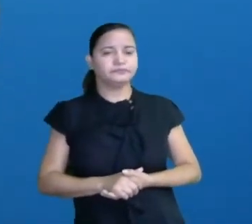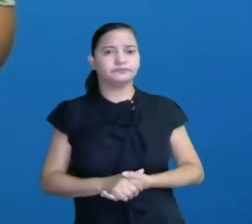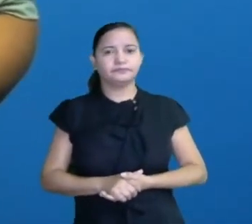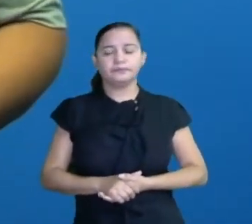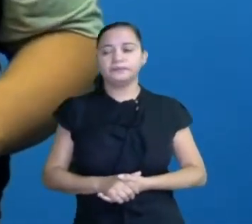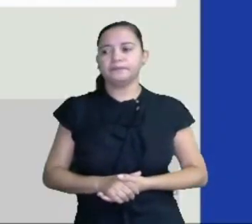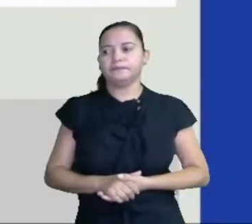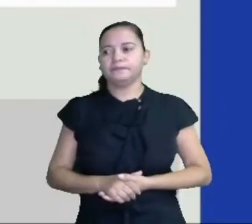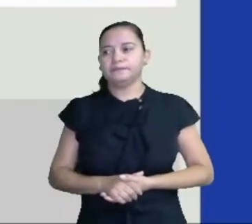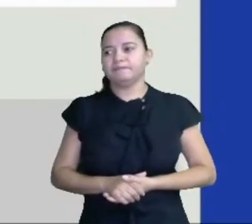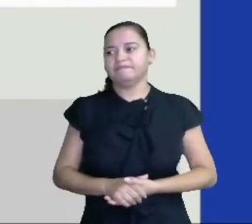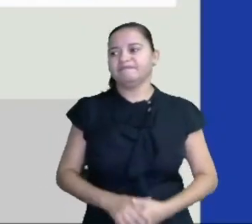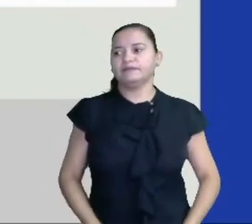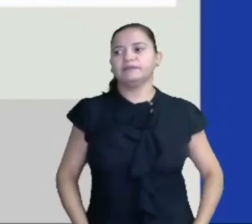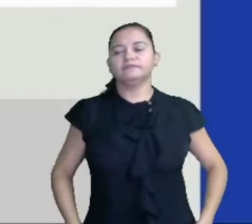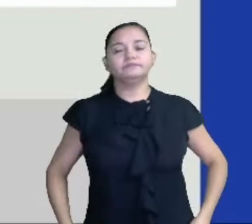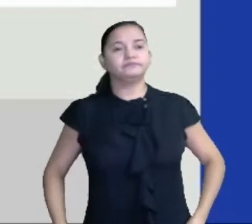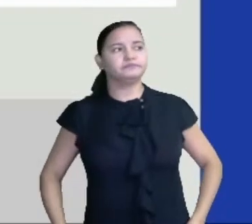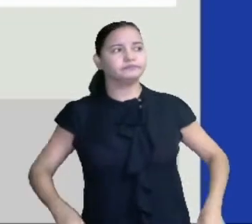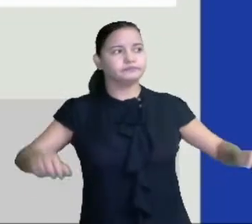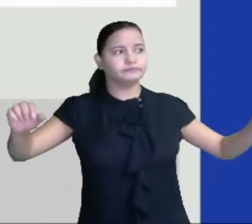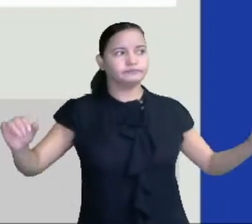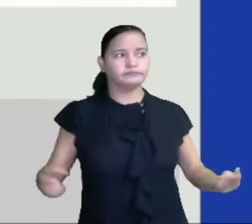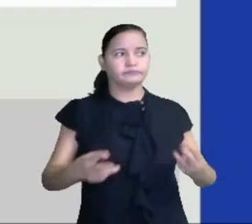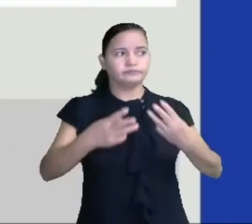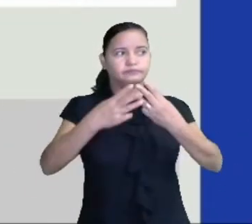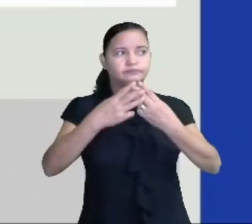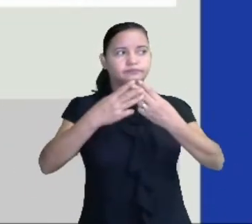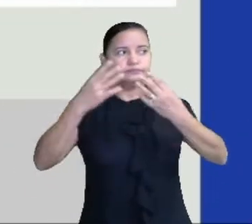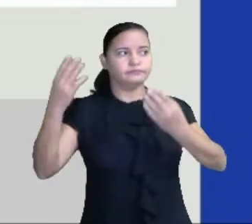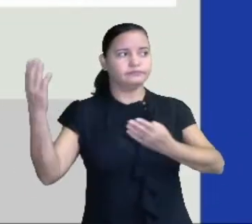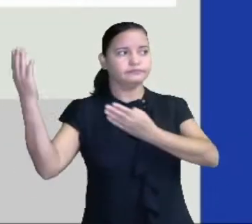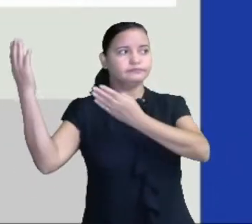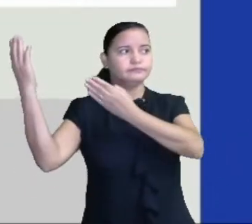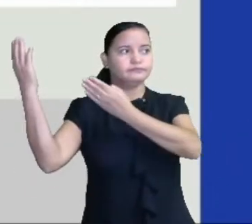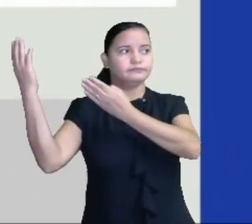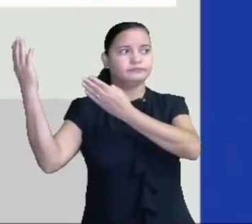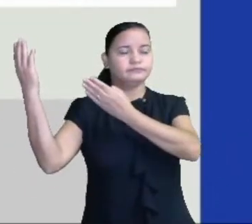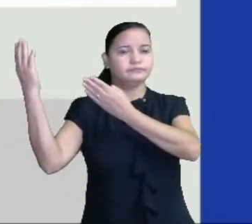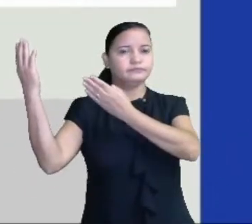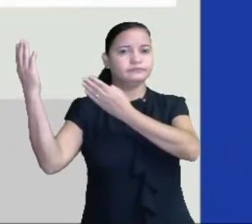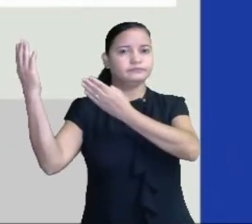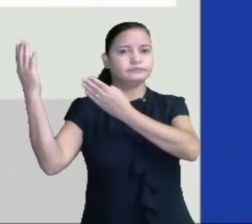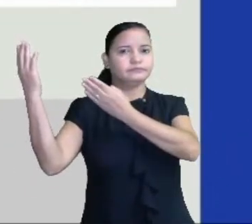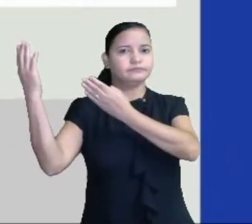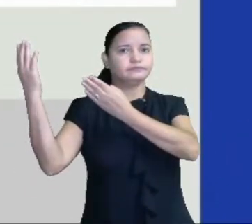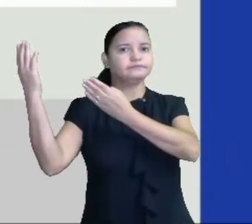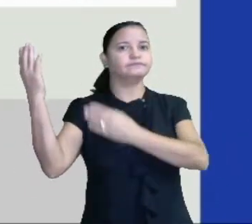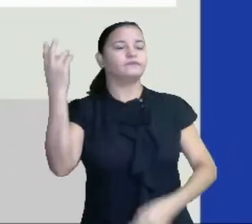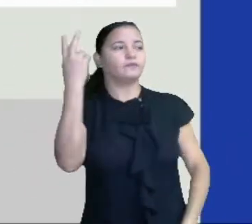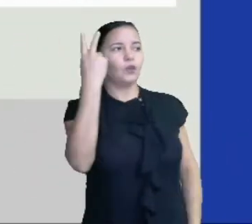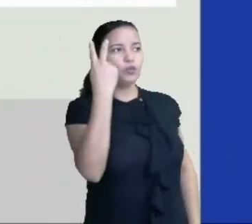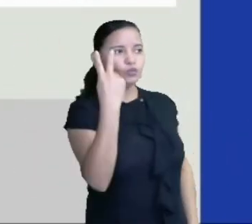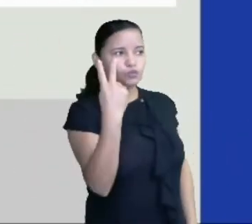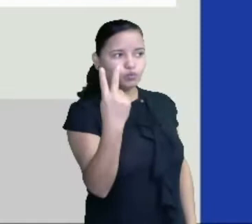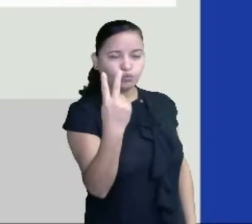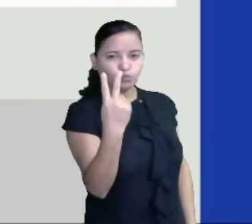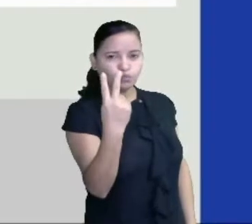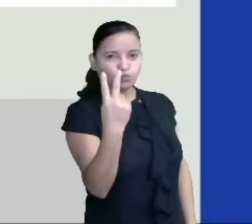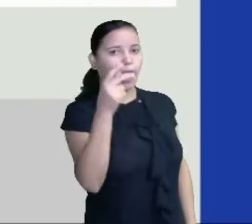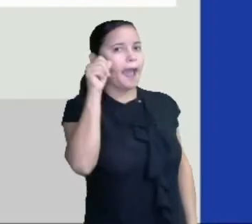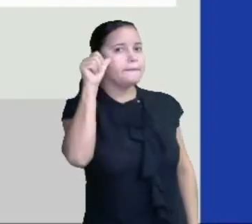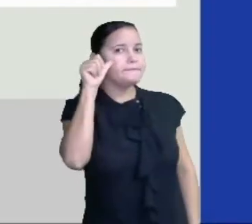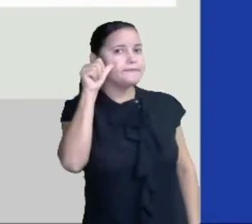Aqui no slide temos um exemplo claro de uma conversa entre duas